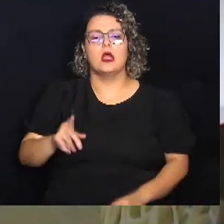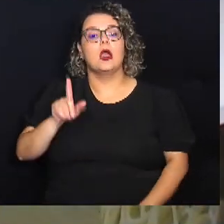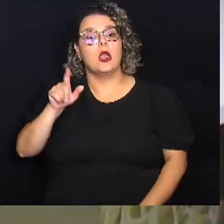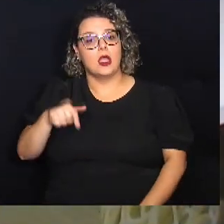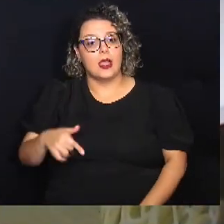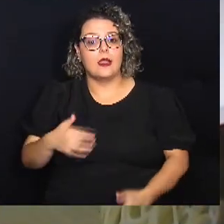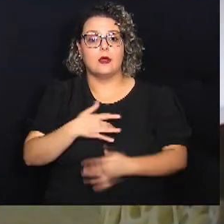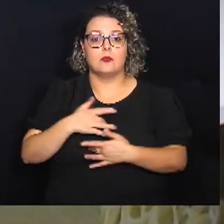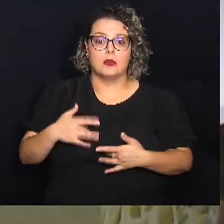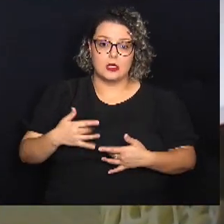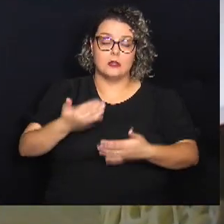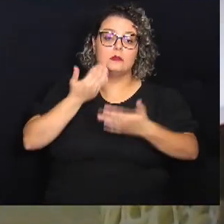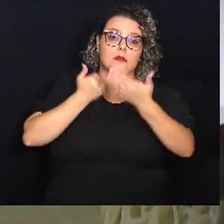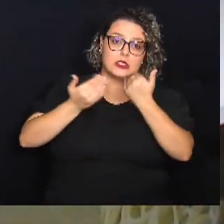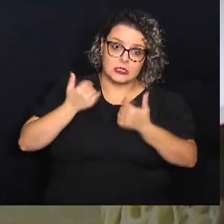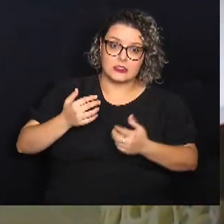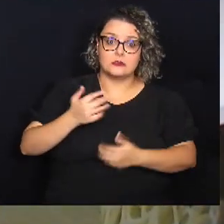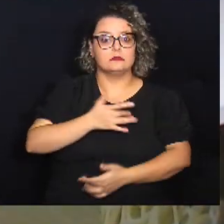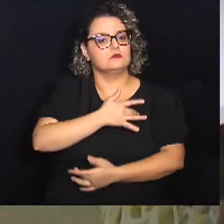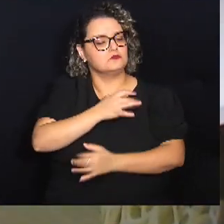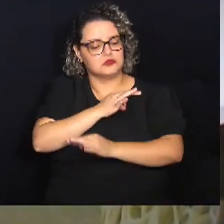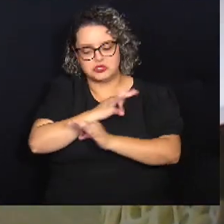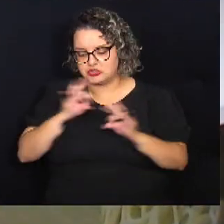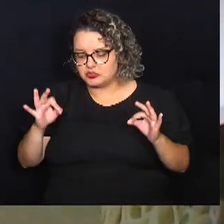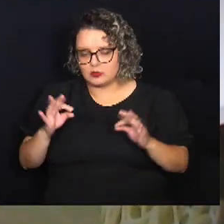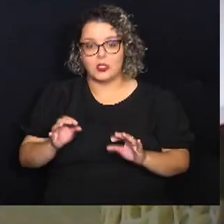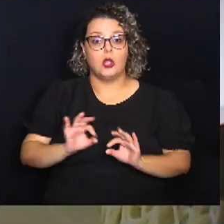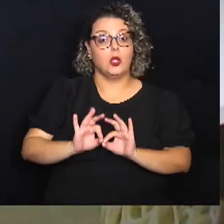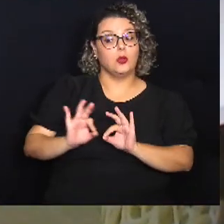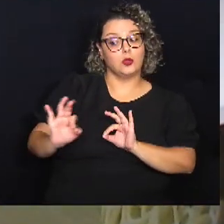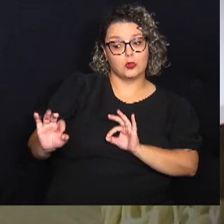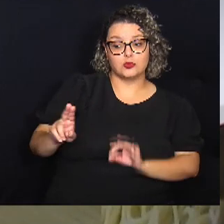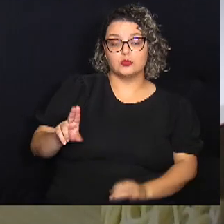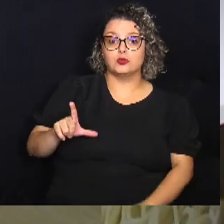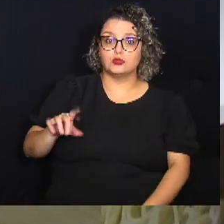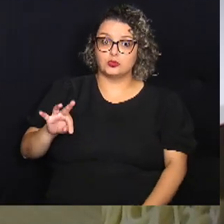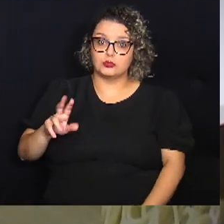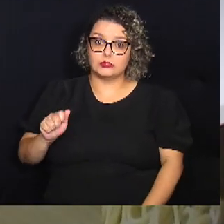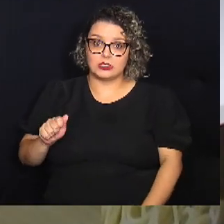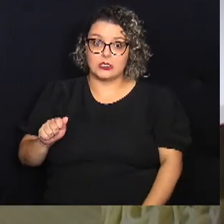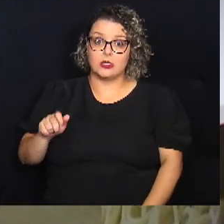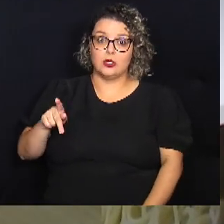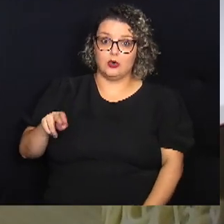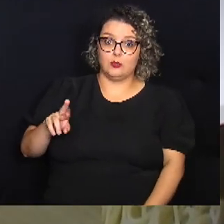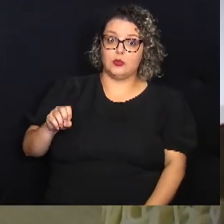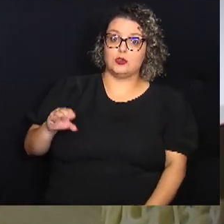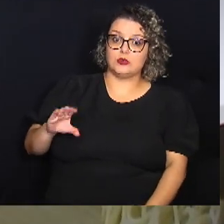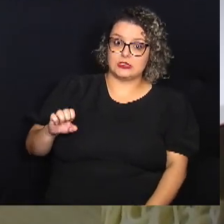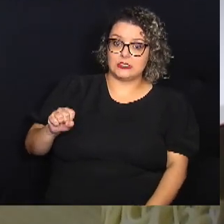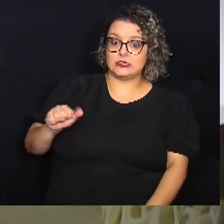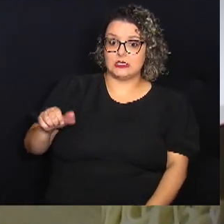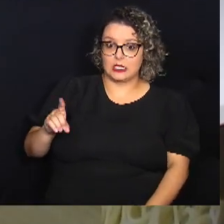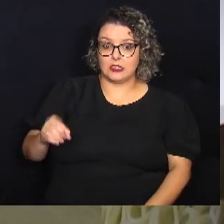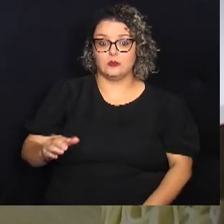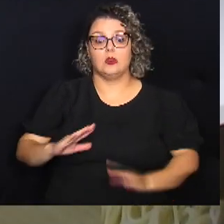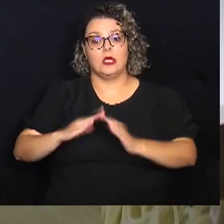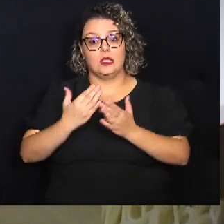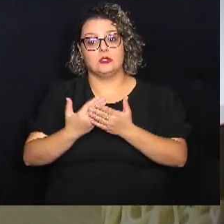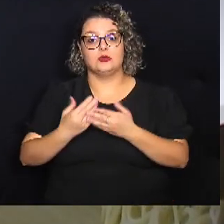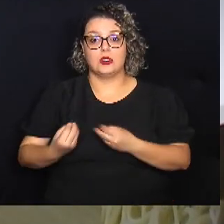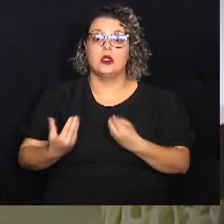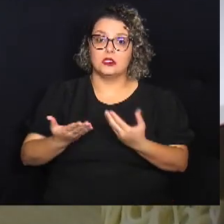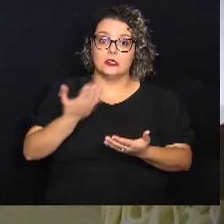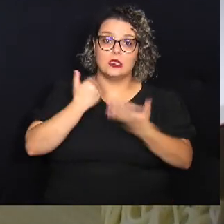alimentação saudável, longe desses ultraprocessados que hoje em dia está tão comum, A escola, ela oferece esses alimentos, então